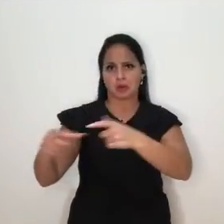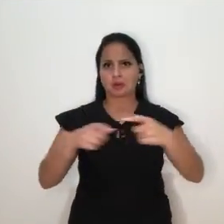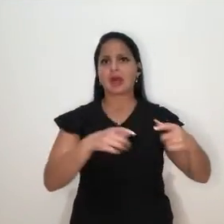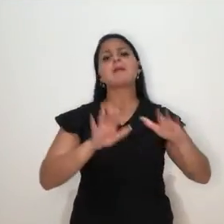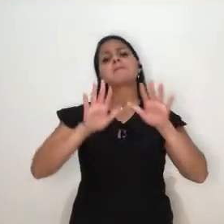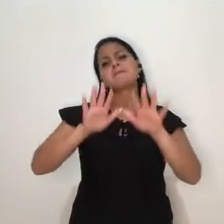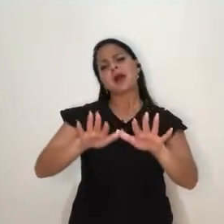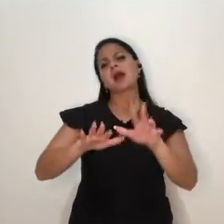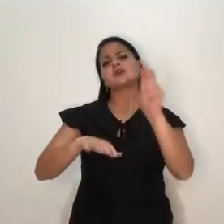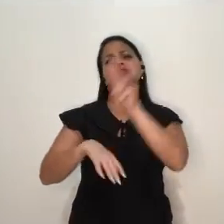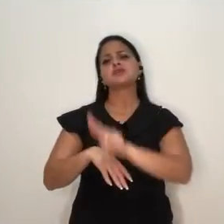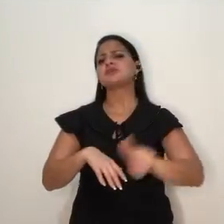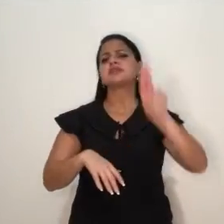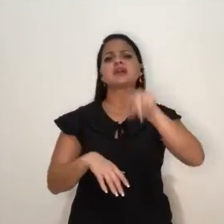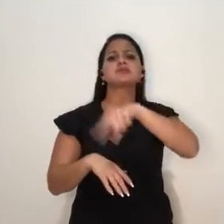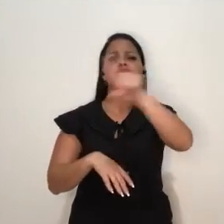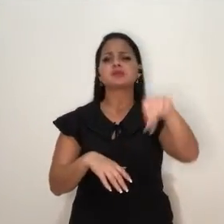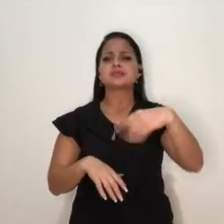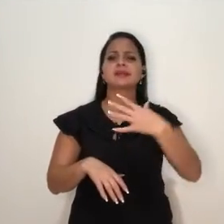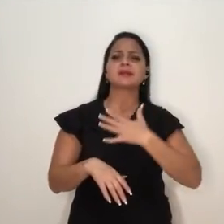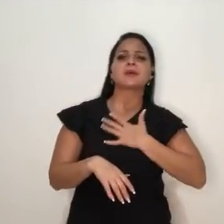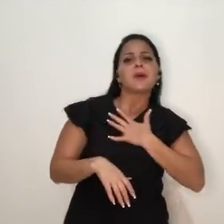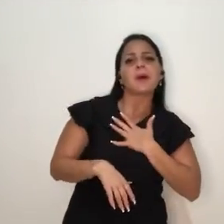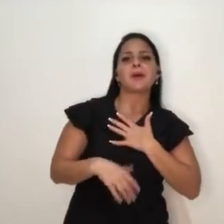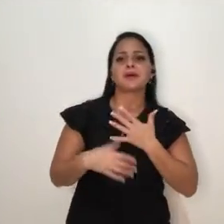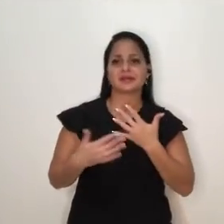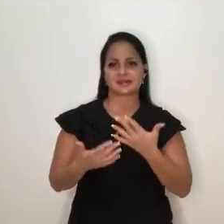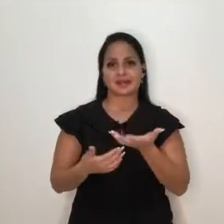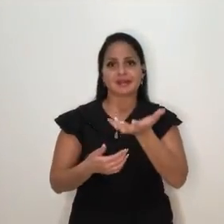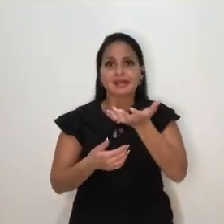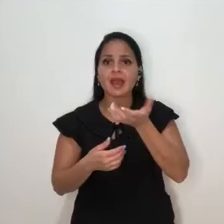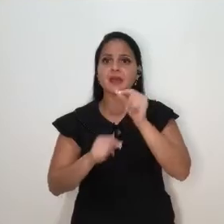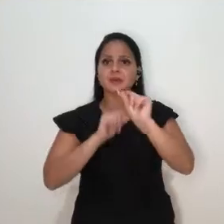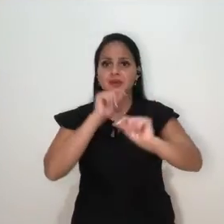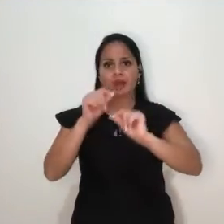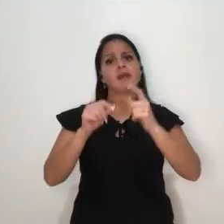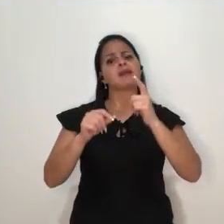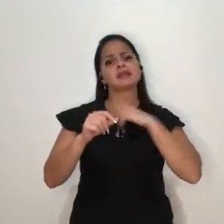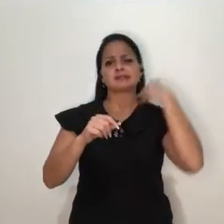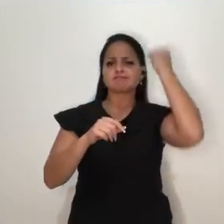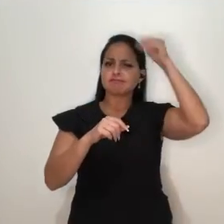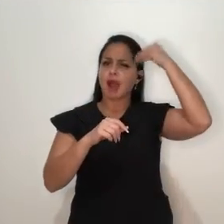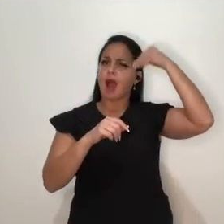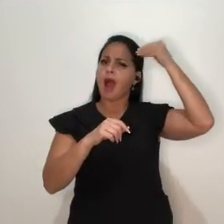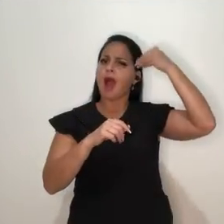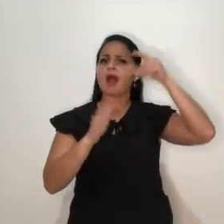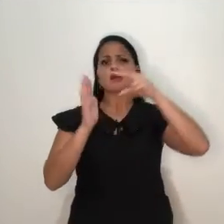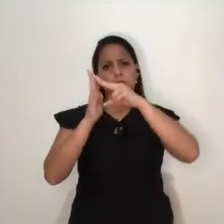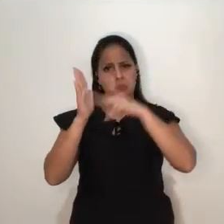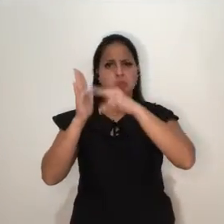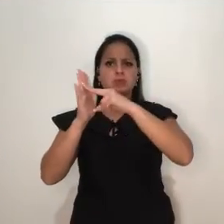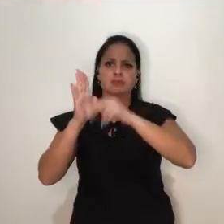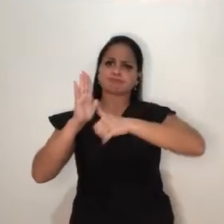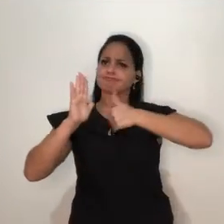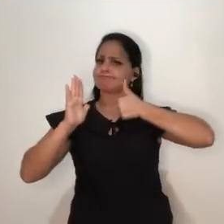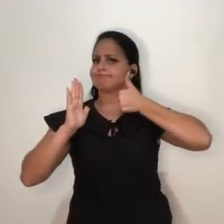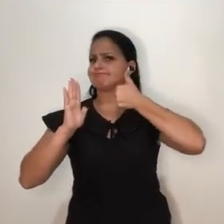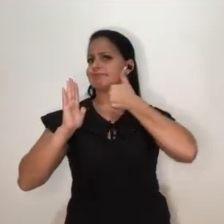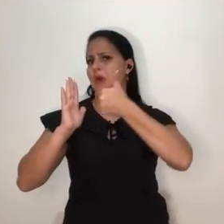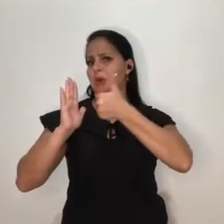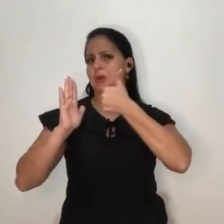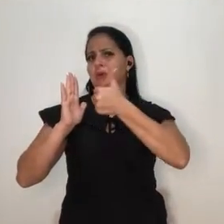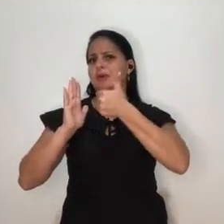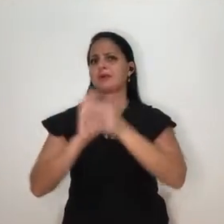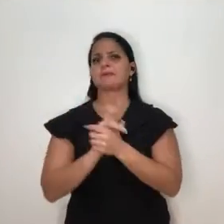universidade que é considerada, que tem muita bagagem, que tem uma nota bacana. Leiam o corpo docente e se joguem,